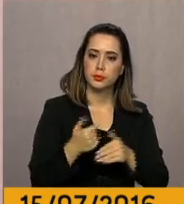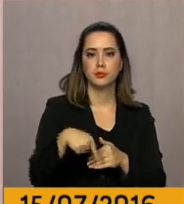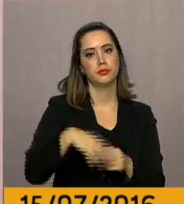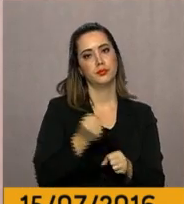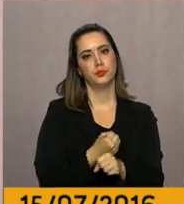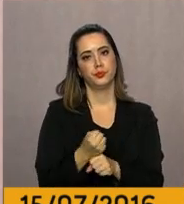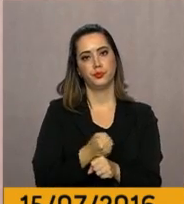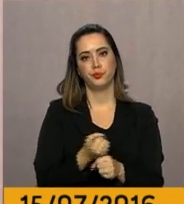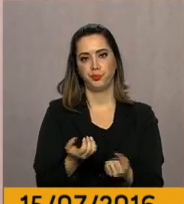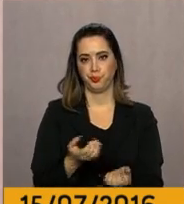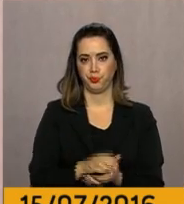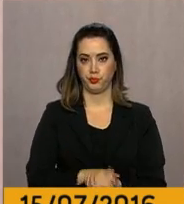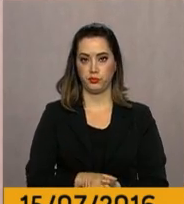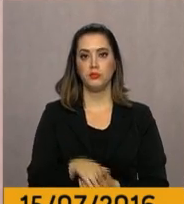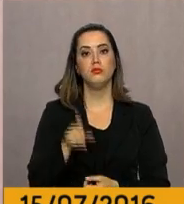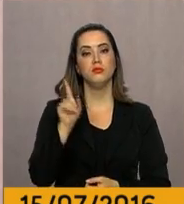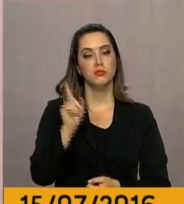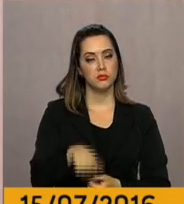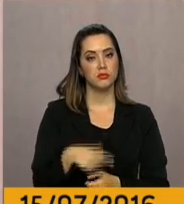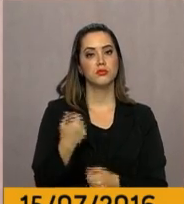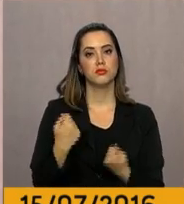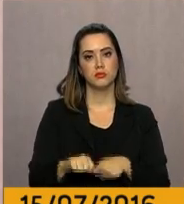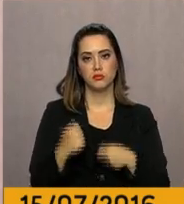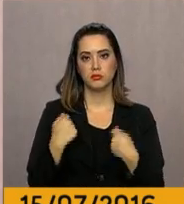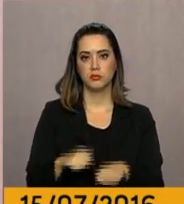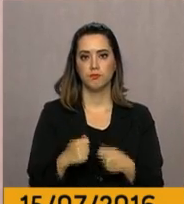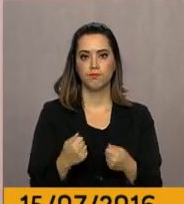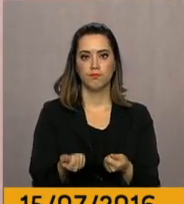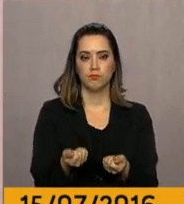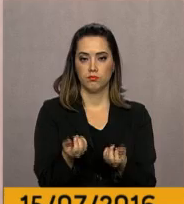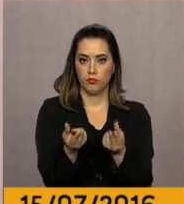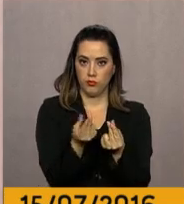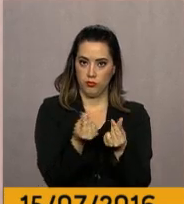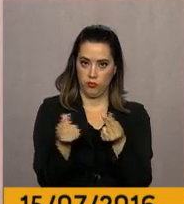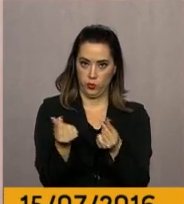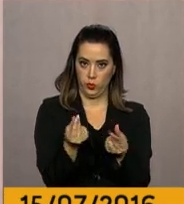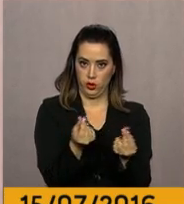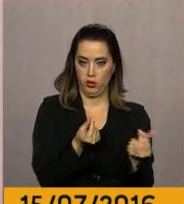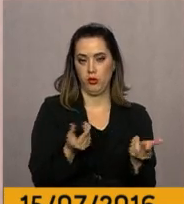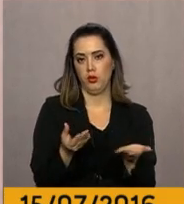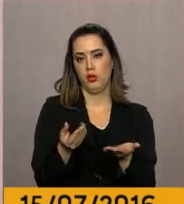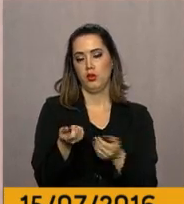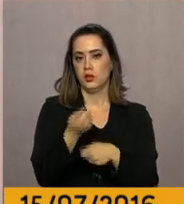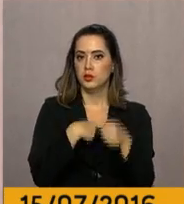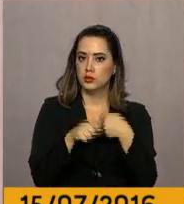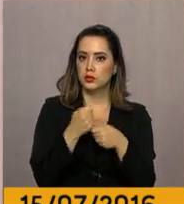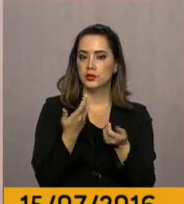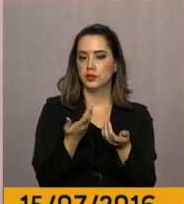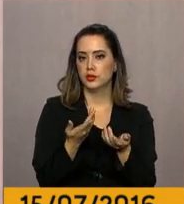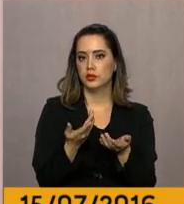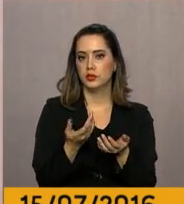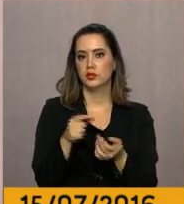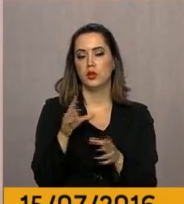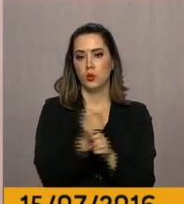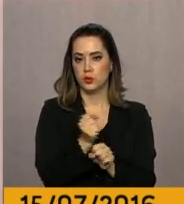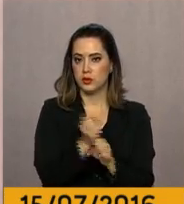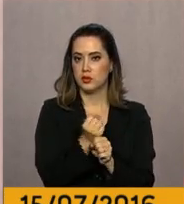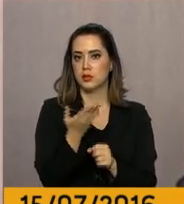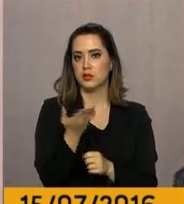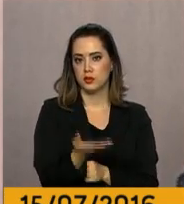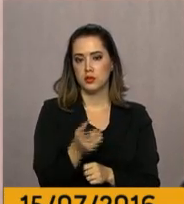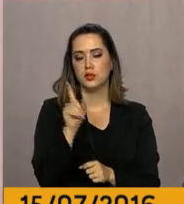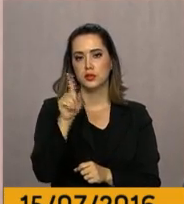2016. Há necessidade de orçamento, porque aquilo diz respeito ao